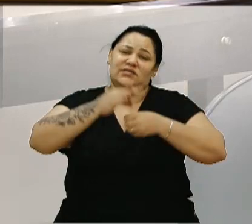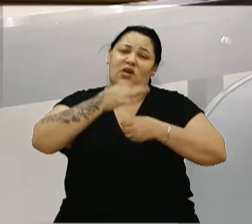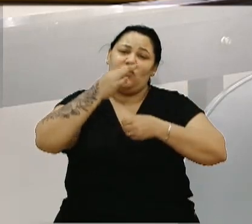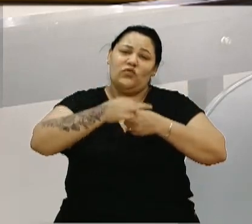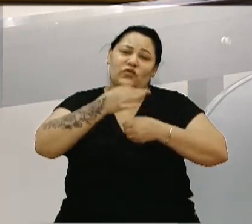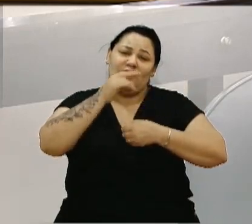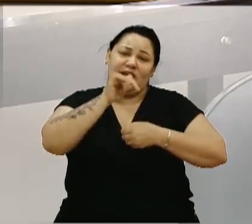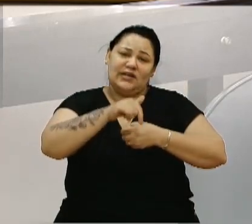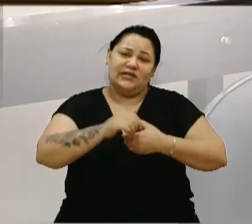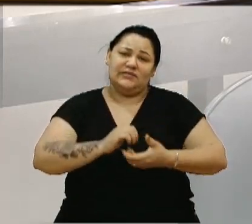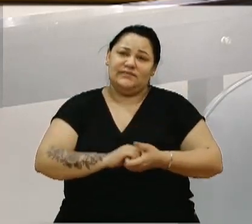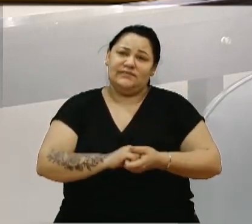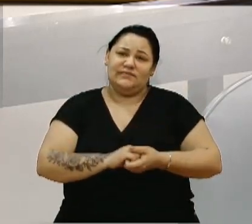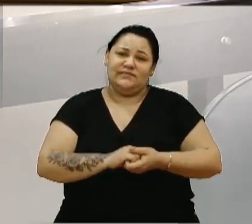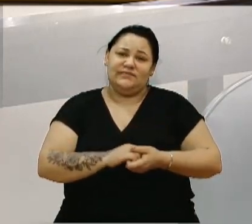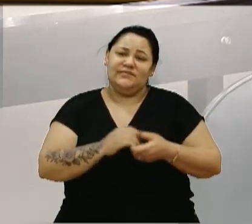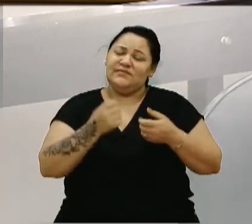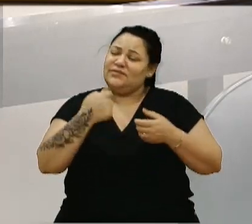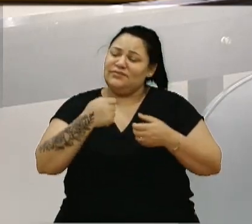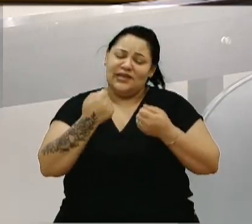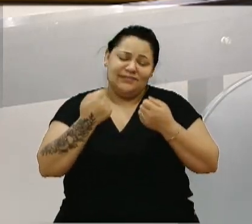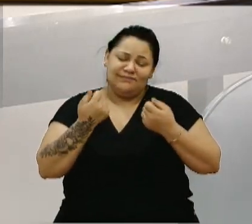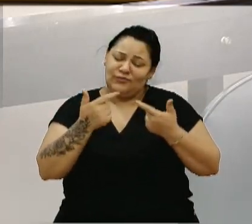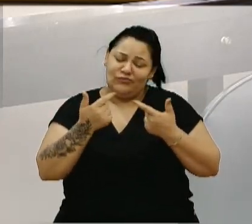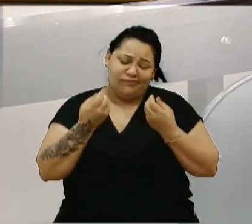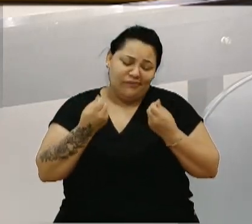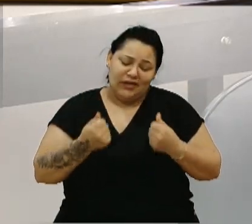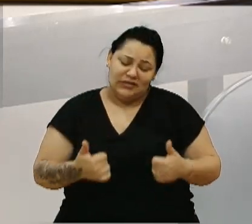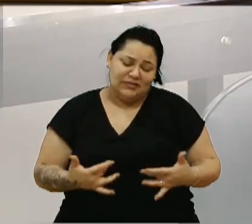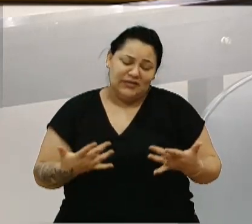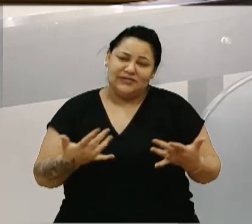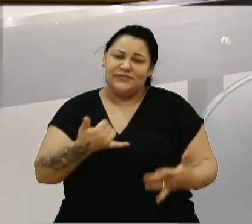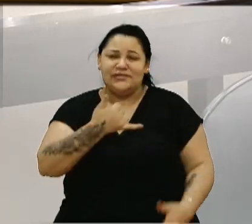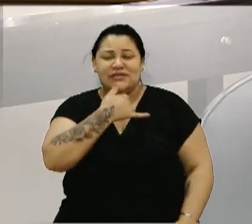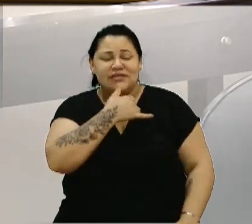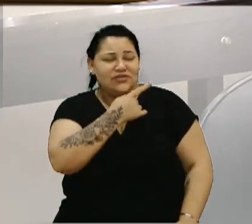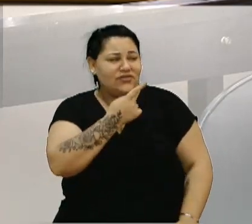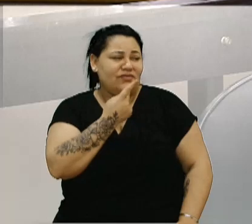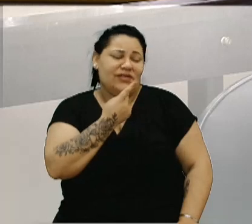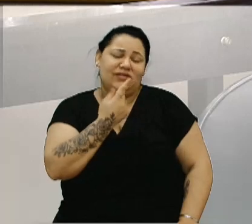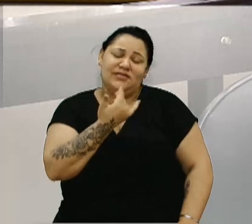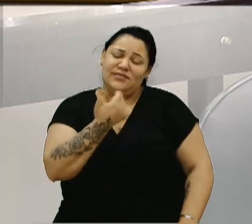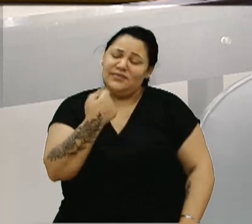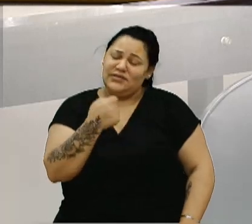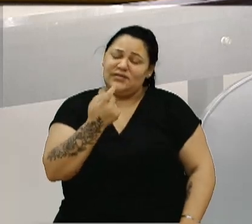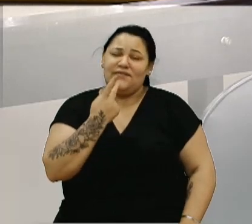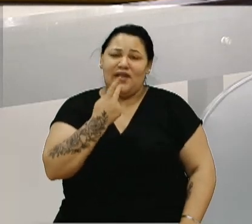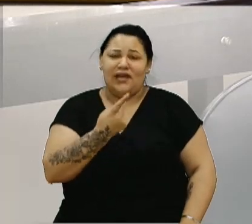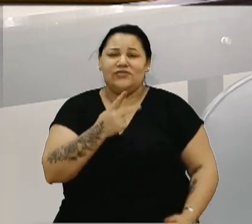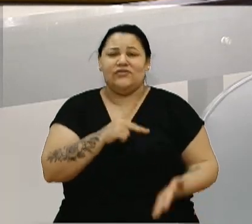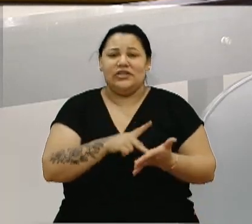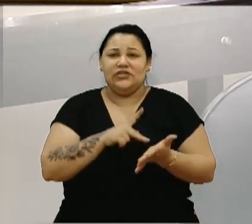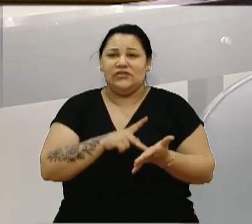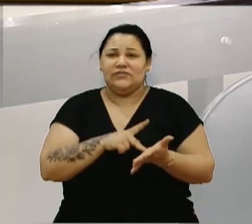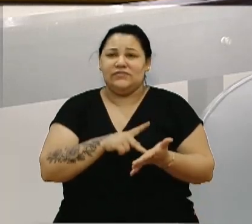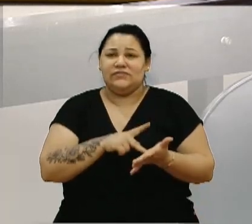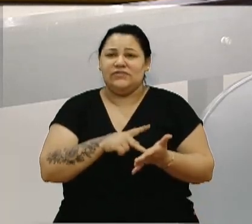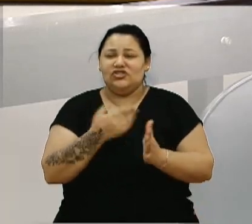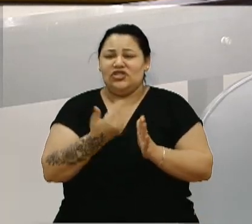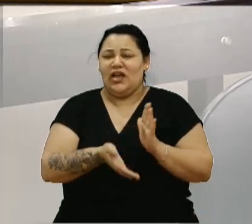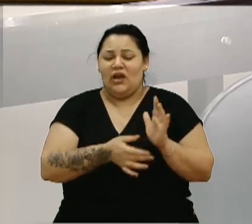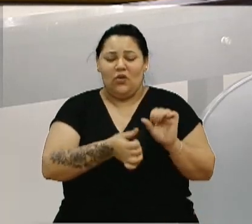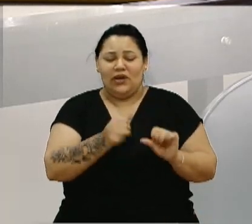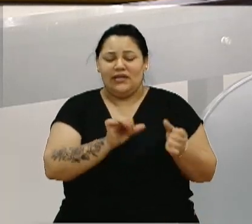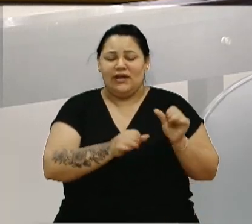cidade para declarar o voto. É inexplicável. Fiquei muito triste, colega. Eu tive que falar isso. Desqualificar a Festa da